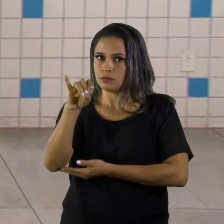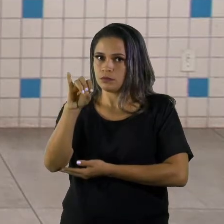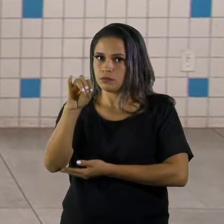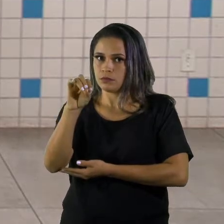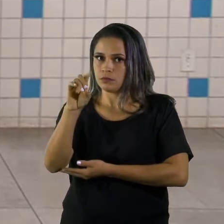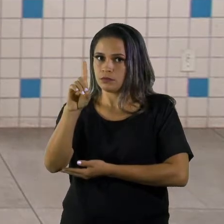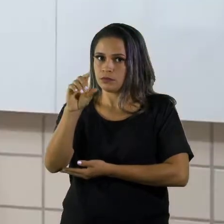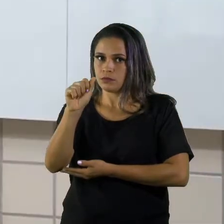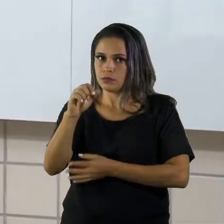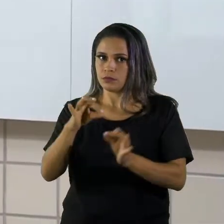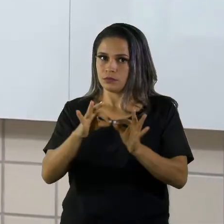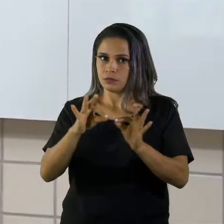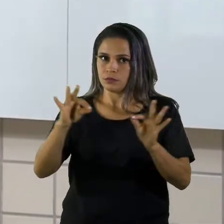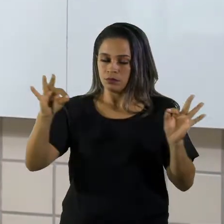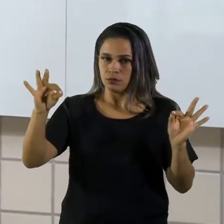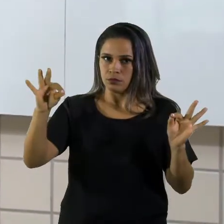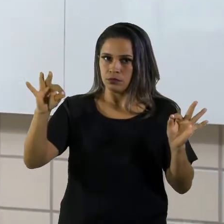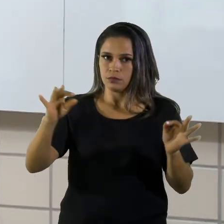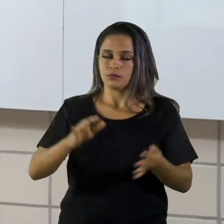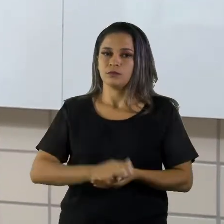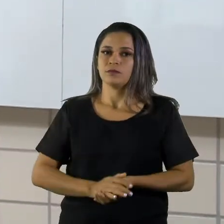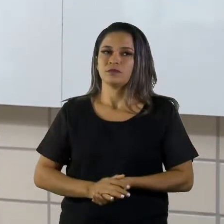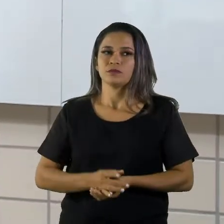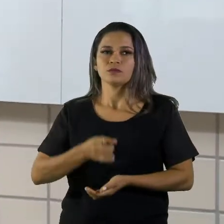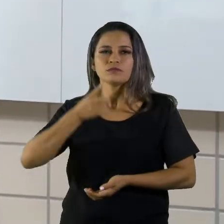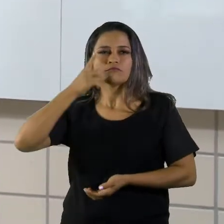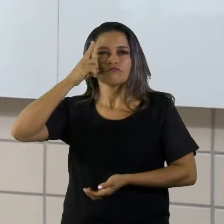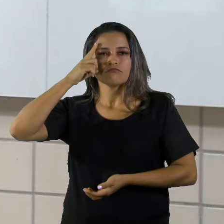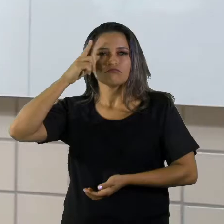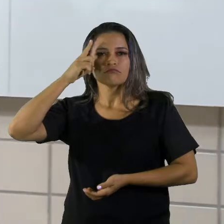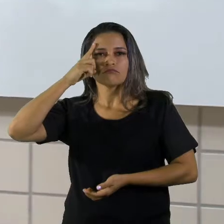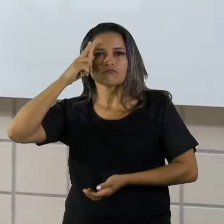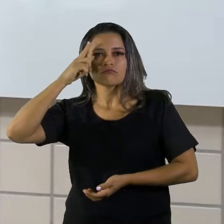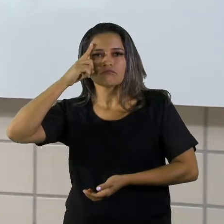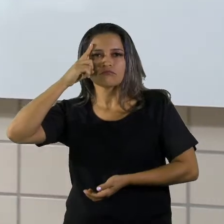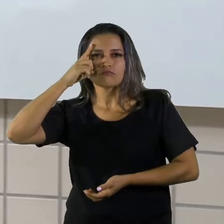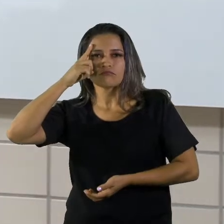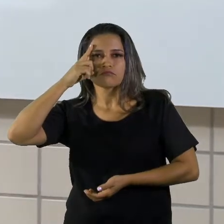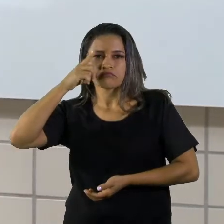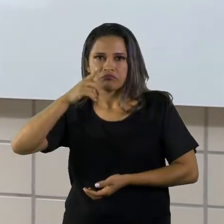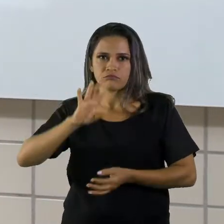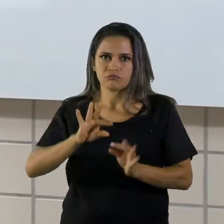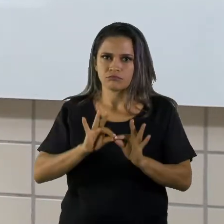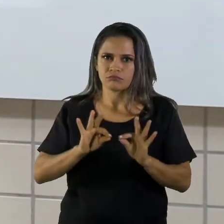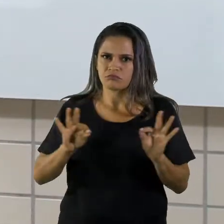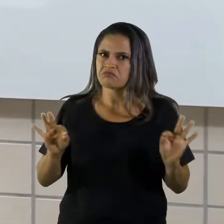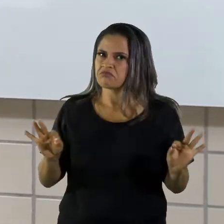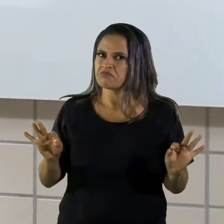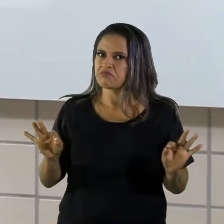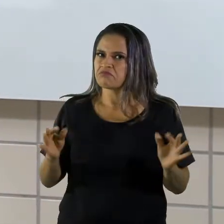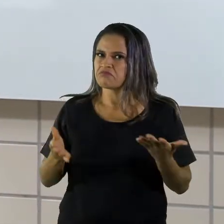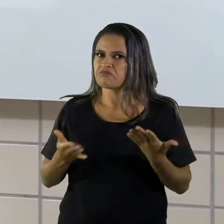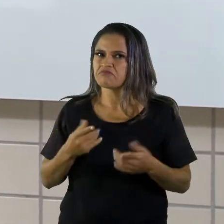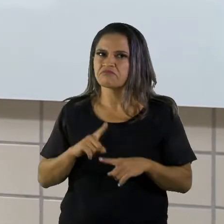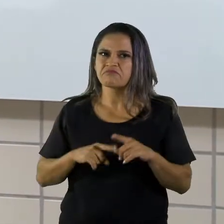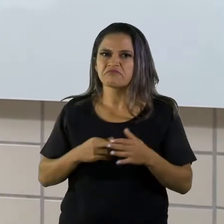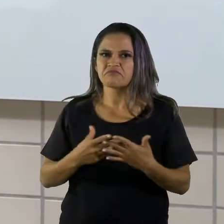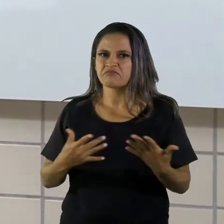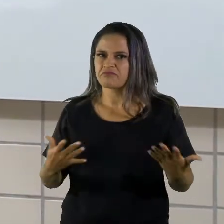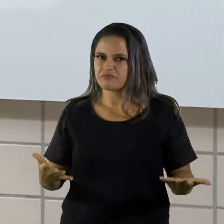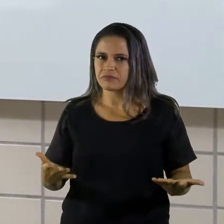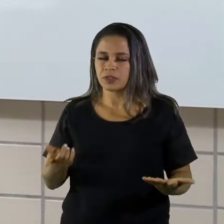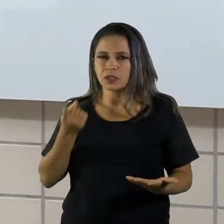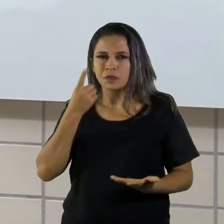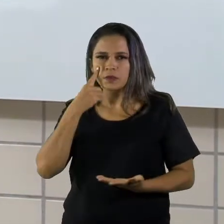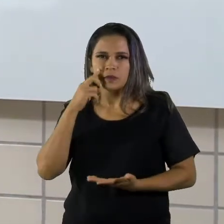ok? Olha só, no dia a dia, você já precisou de medir alguma coisa? Já precisou de ver